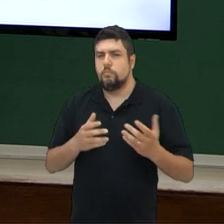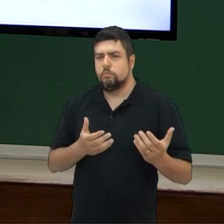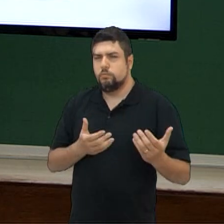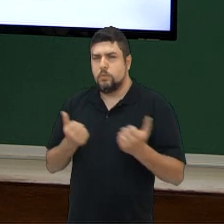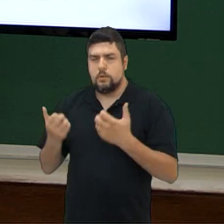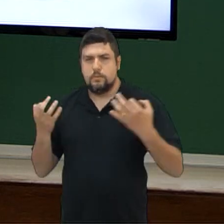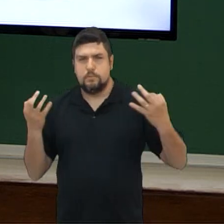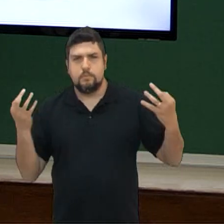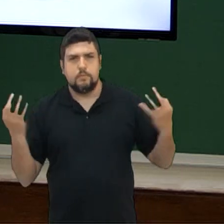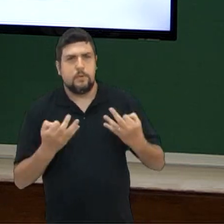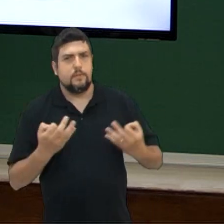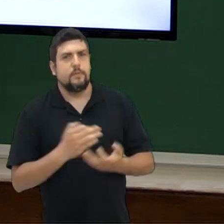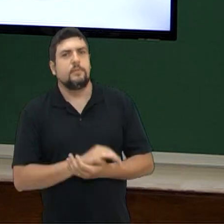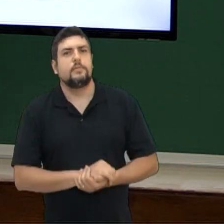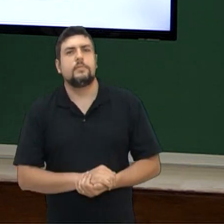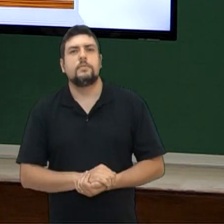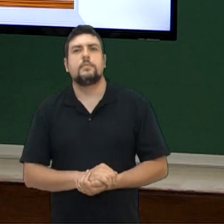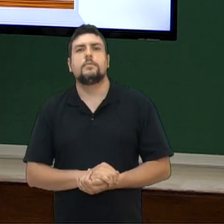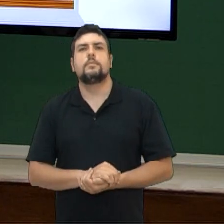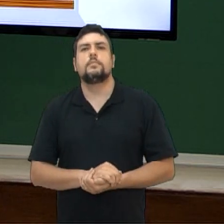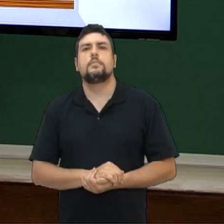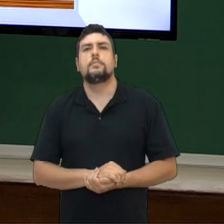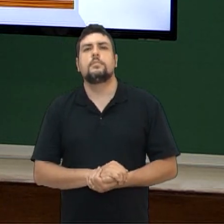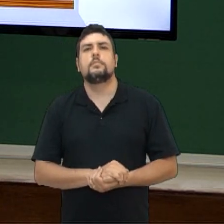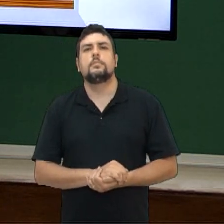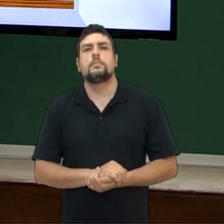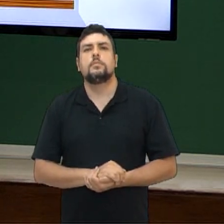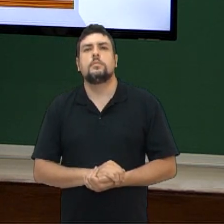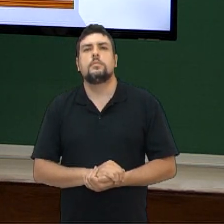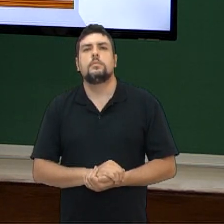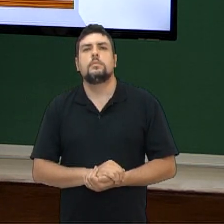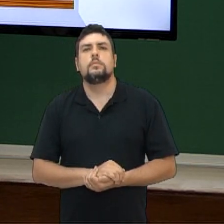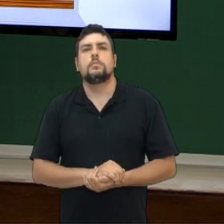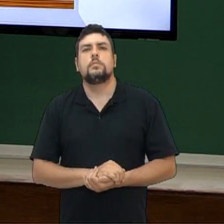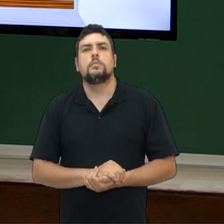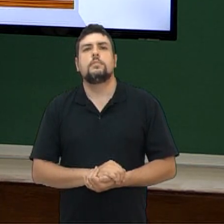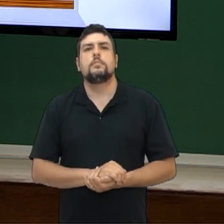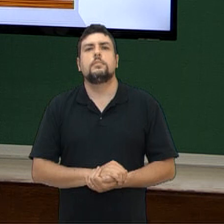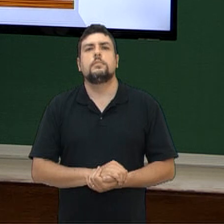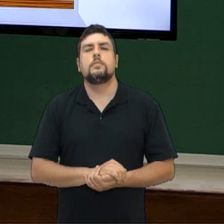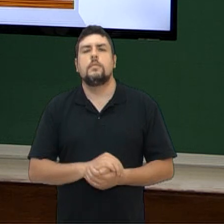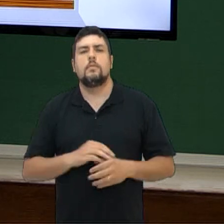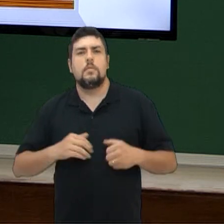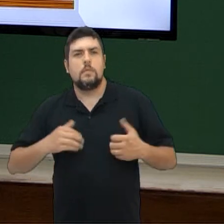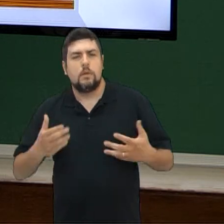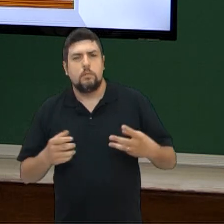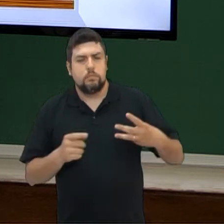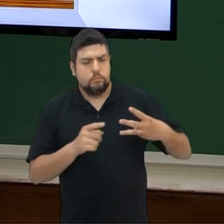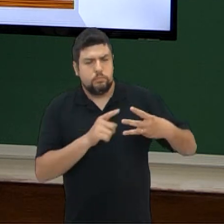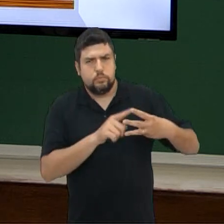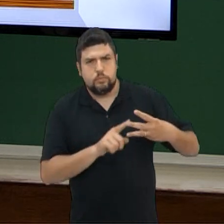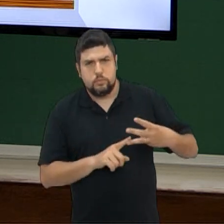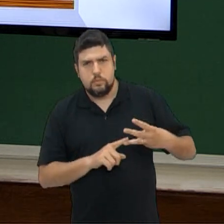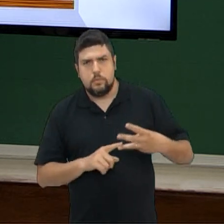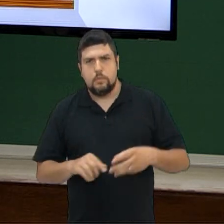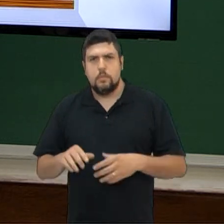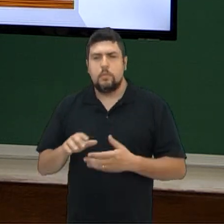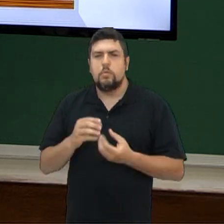disse perfeito. Rapaz do céu. Estados físicos, ok?